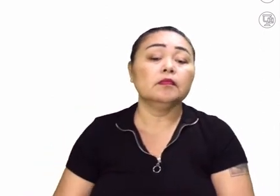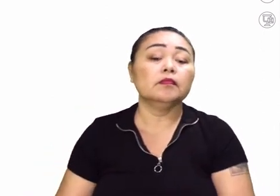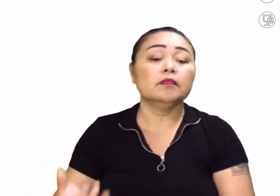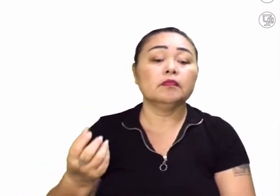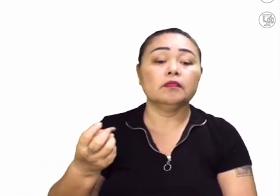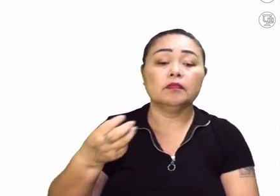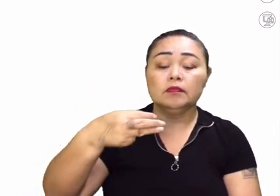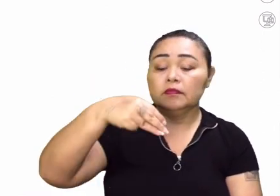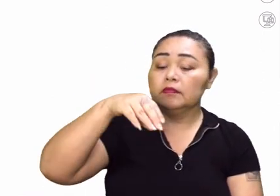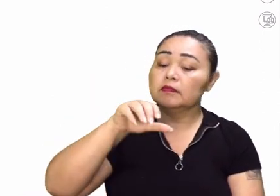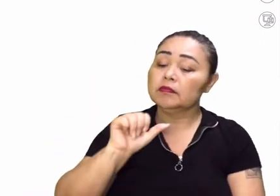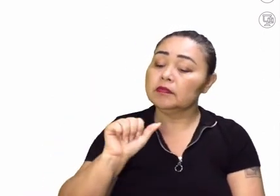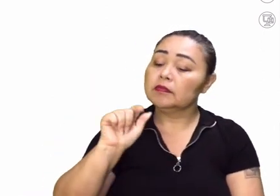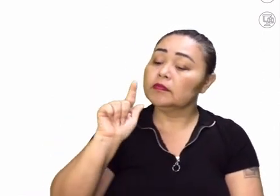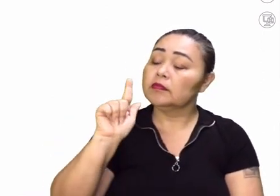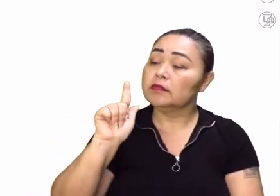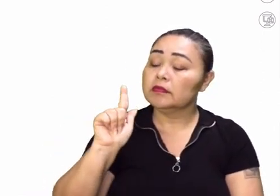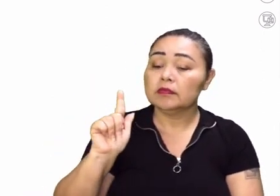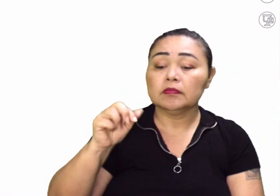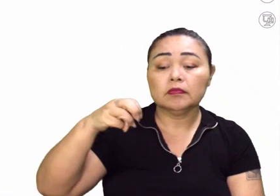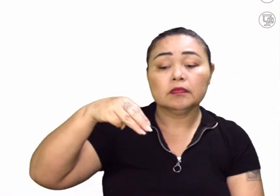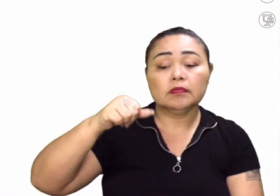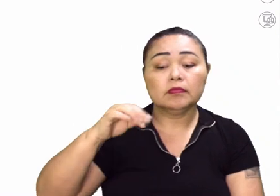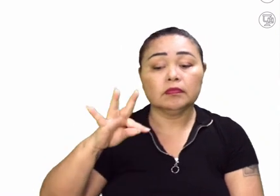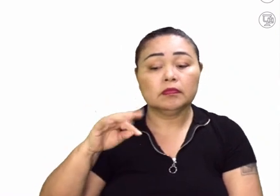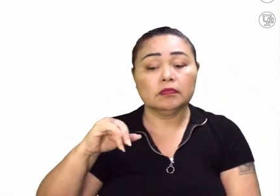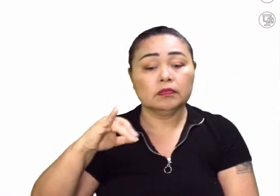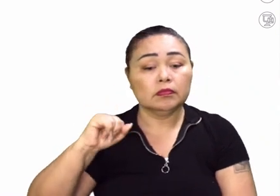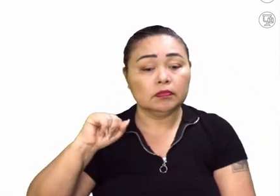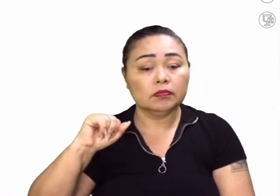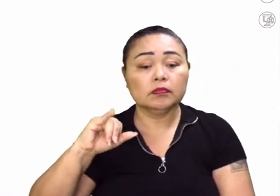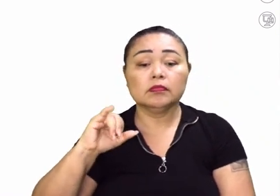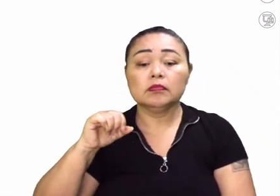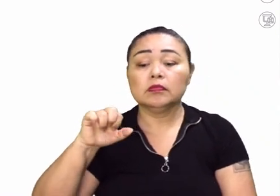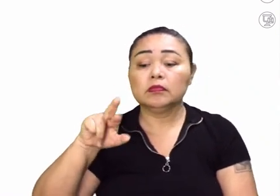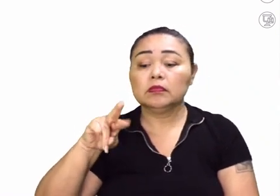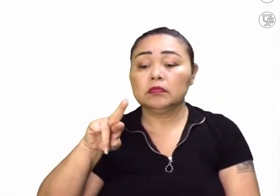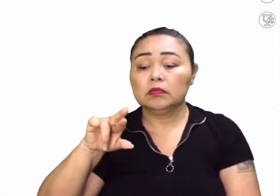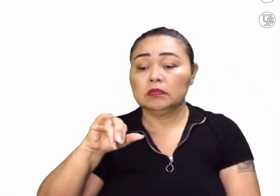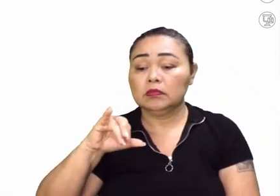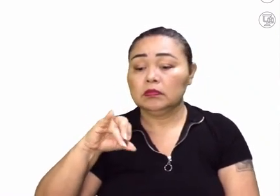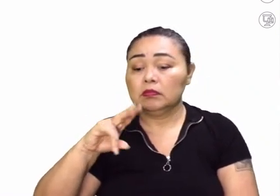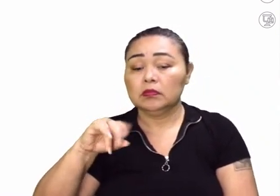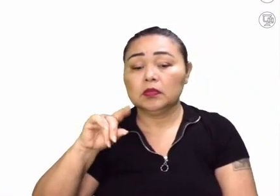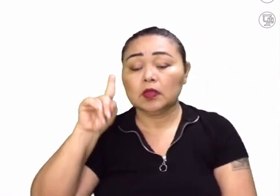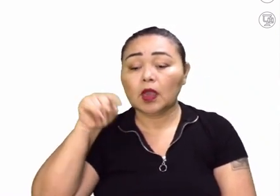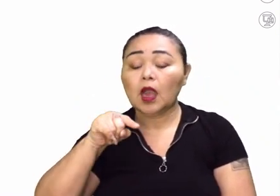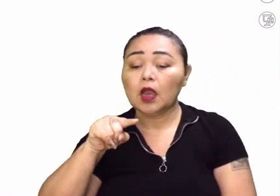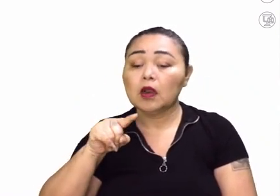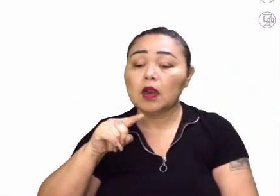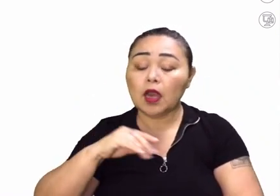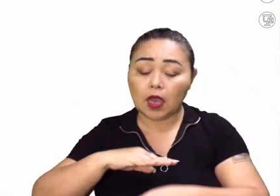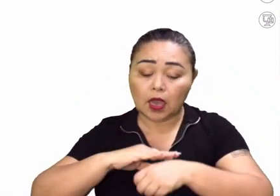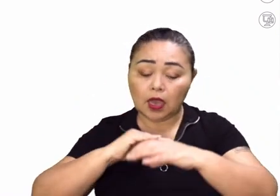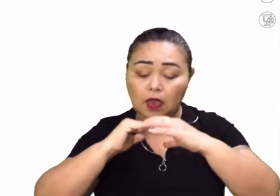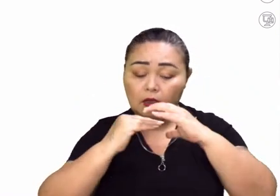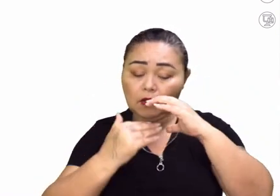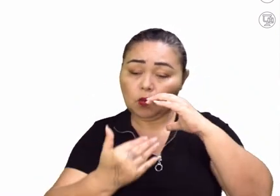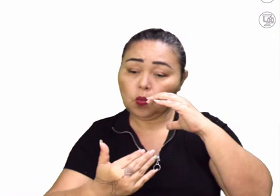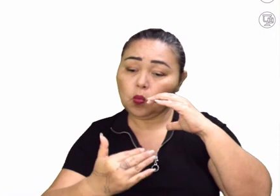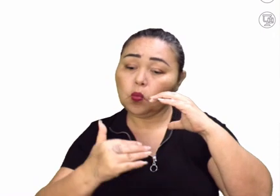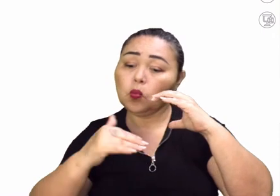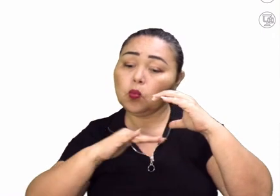magmáticas intrusivas só Relembrando o professor Rogério quer dizer que é aquele magma que